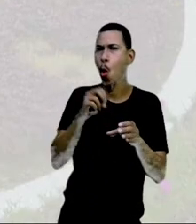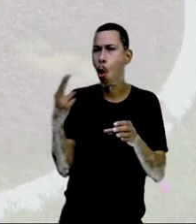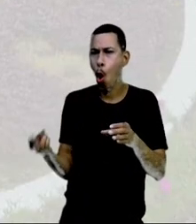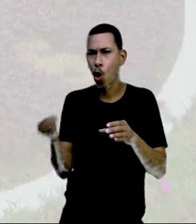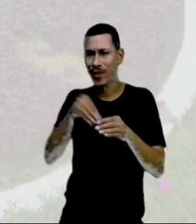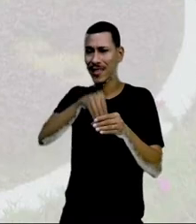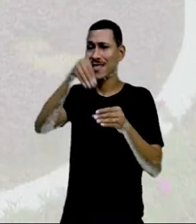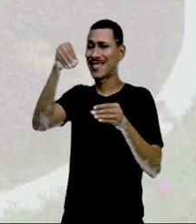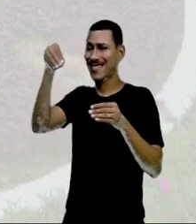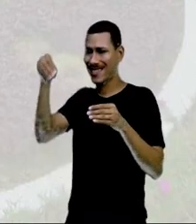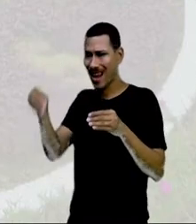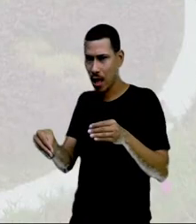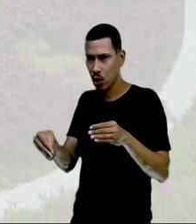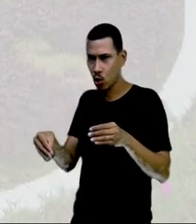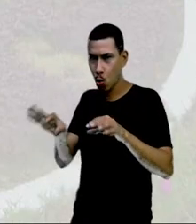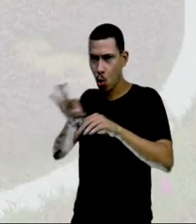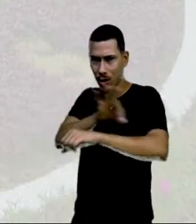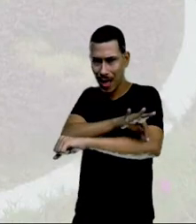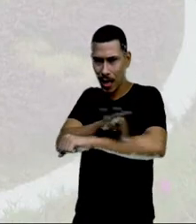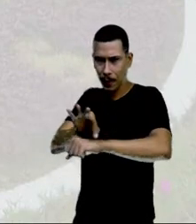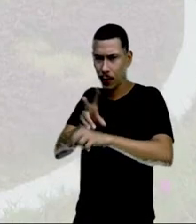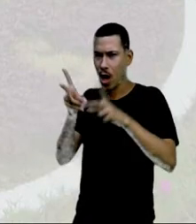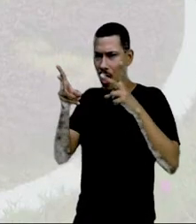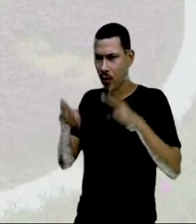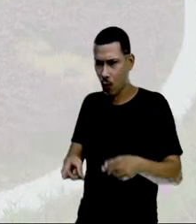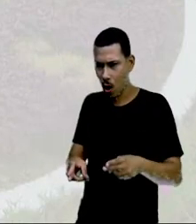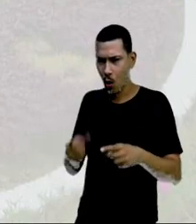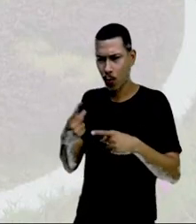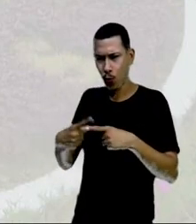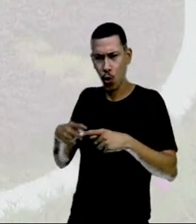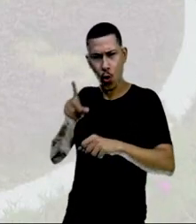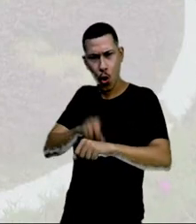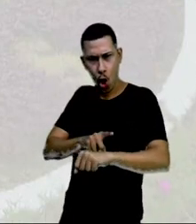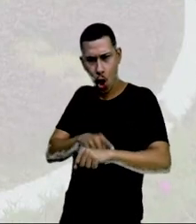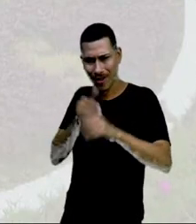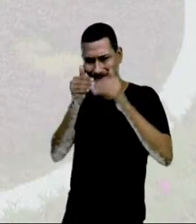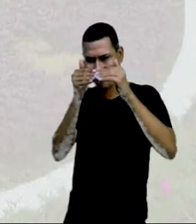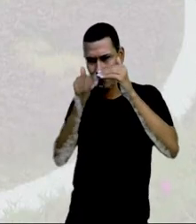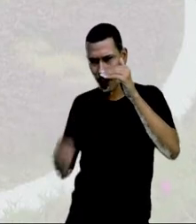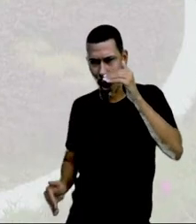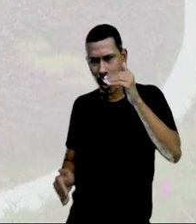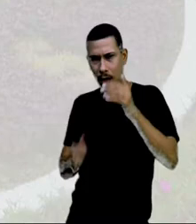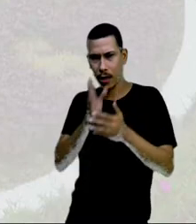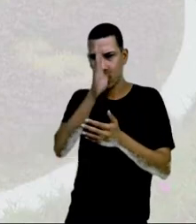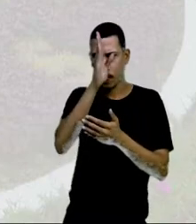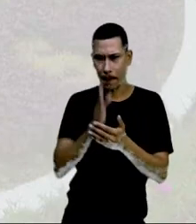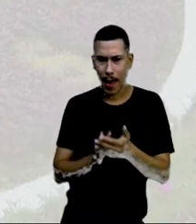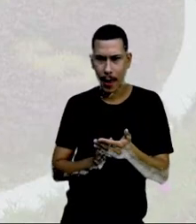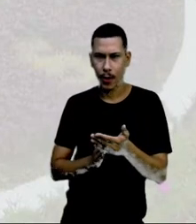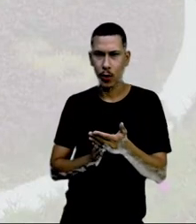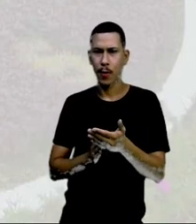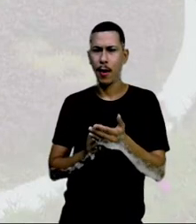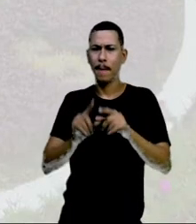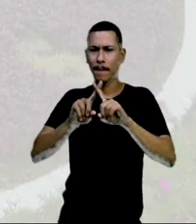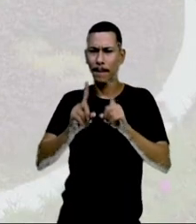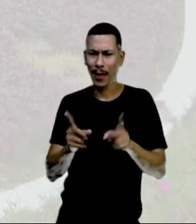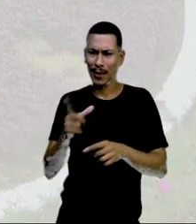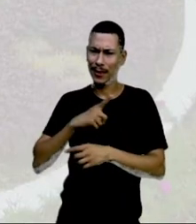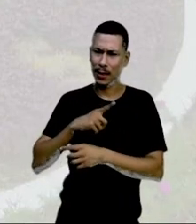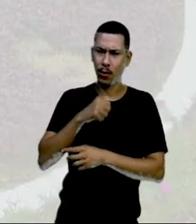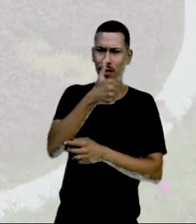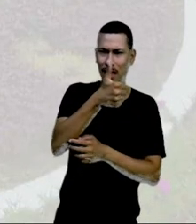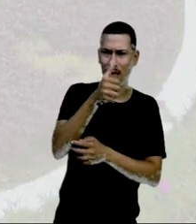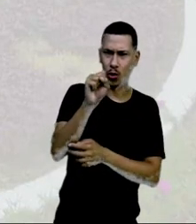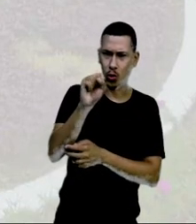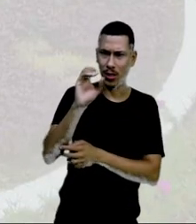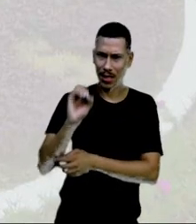o mesmo tamanho. Essa horária aí está dividindo exatamente no meio. E a gente tem